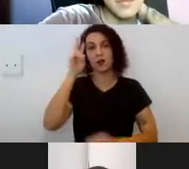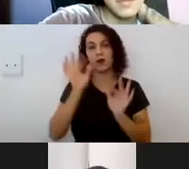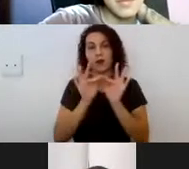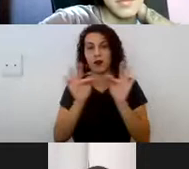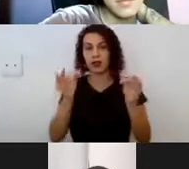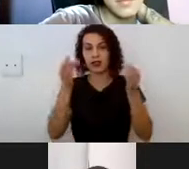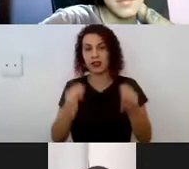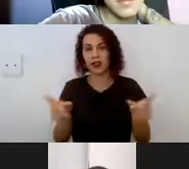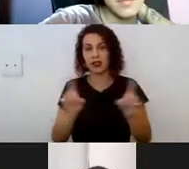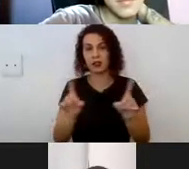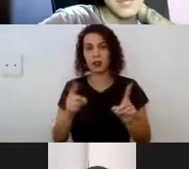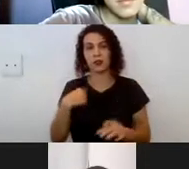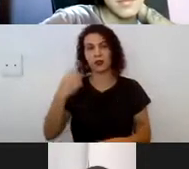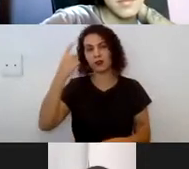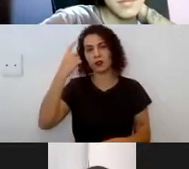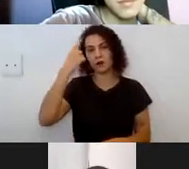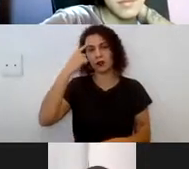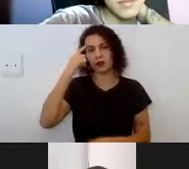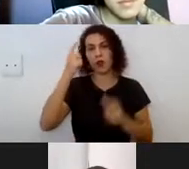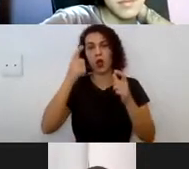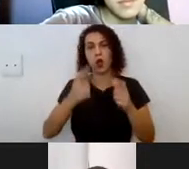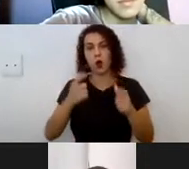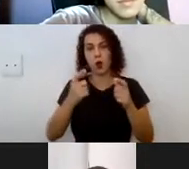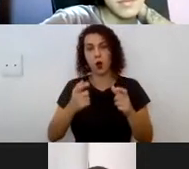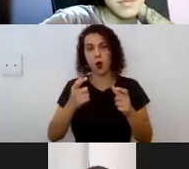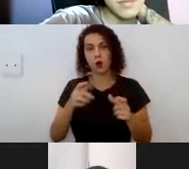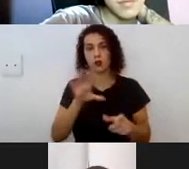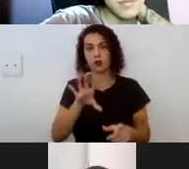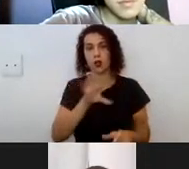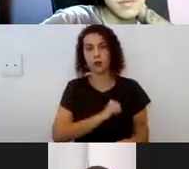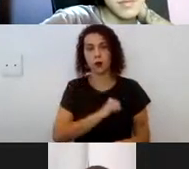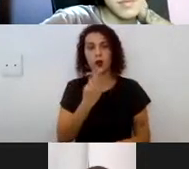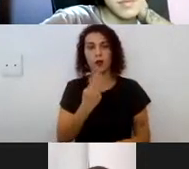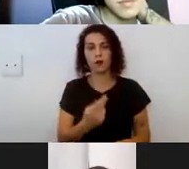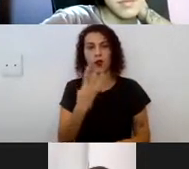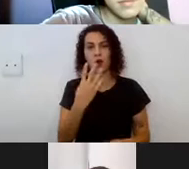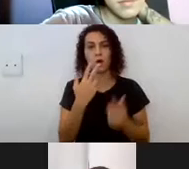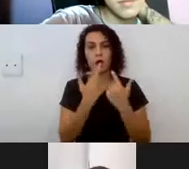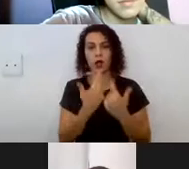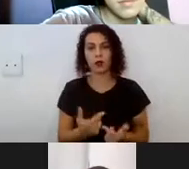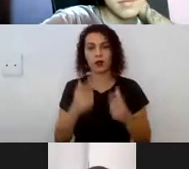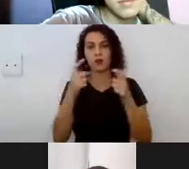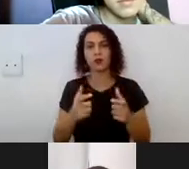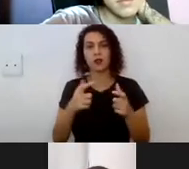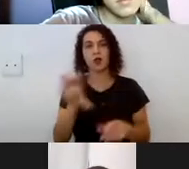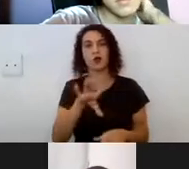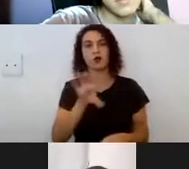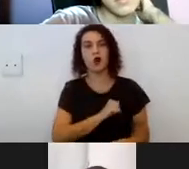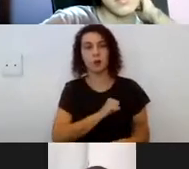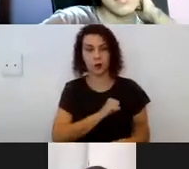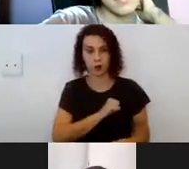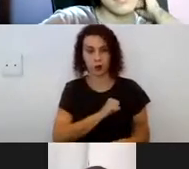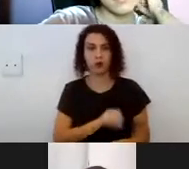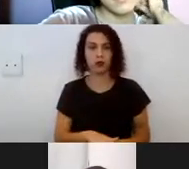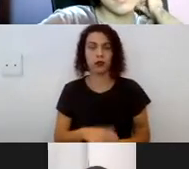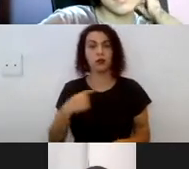direitinho mas fiquei pensando no onde está o amor eu falo quatro línguas e ele está o amor algo nesse sentido quem